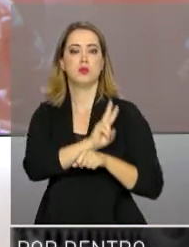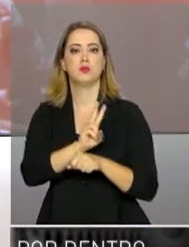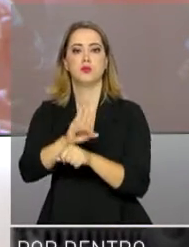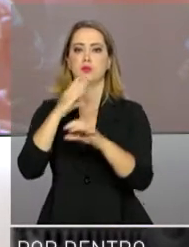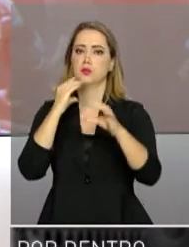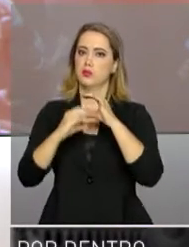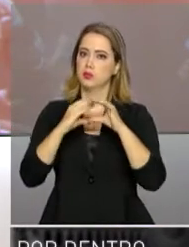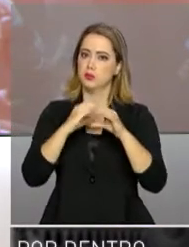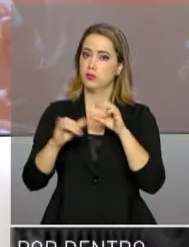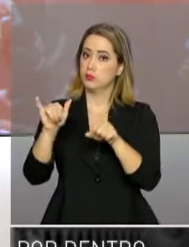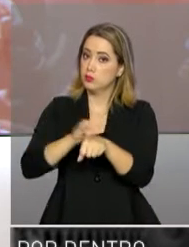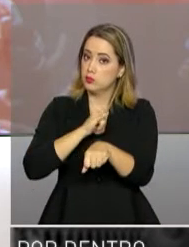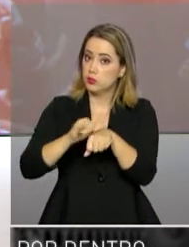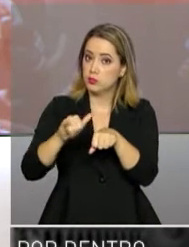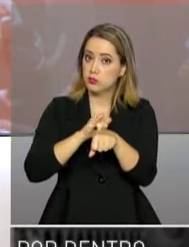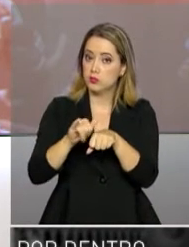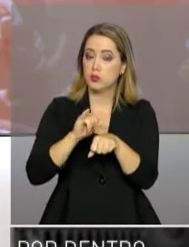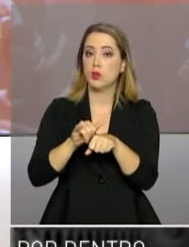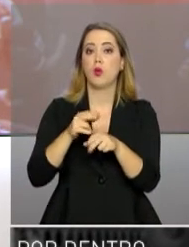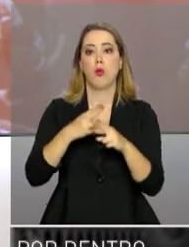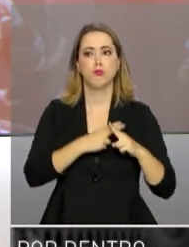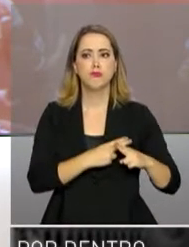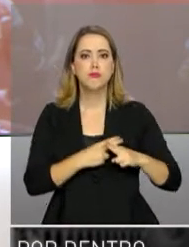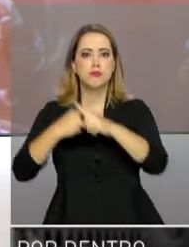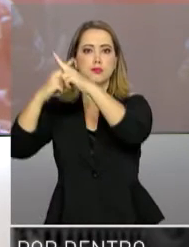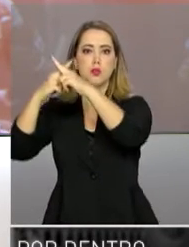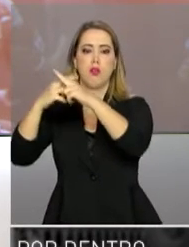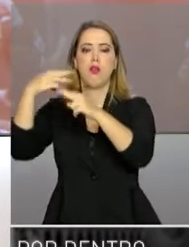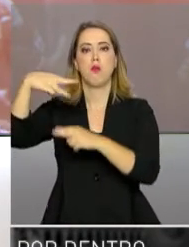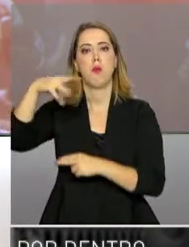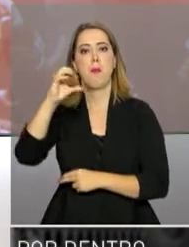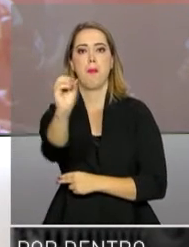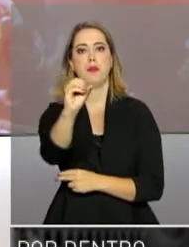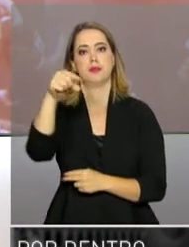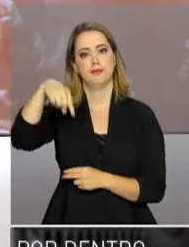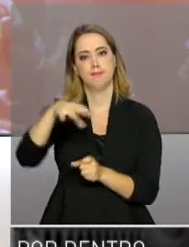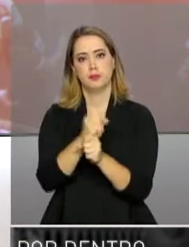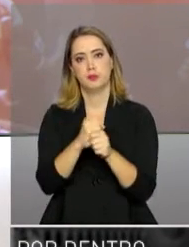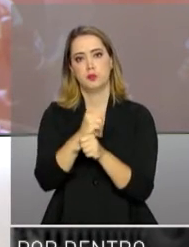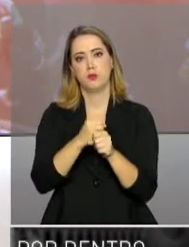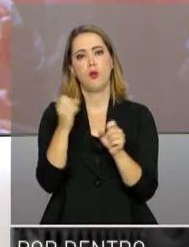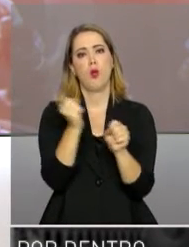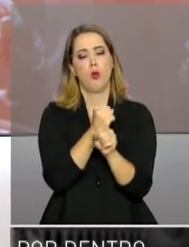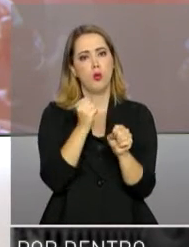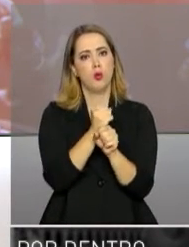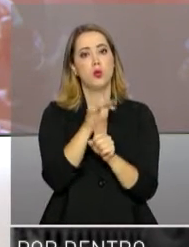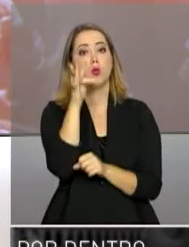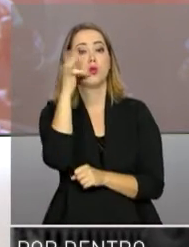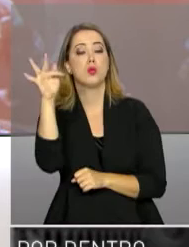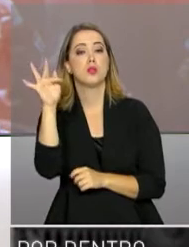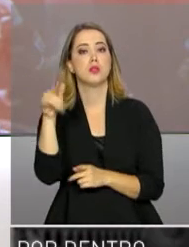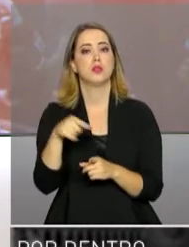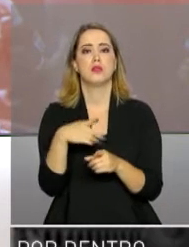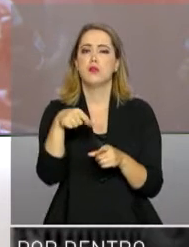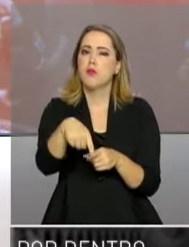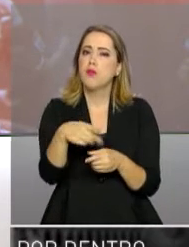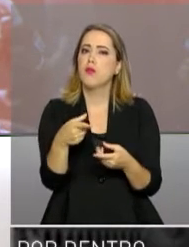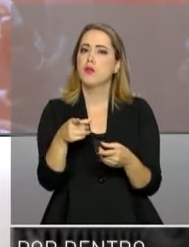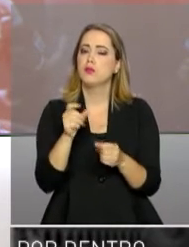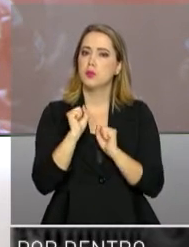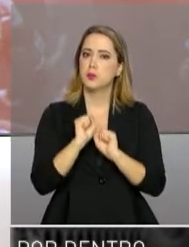defesa e comunicações estratégicas deve ser lançado em março deste ano. Construído na França, o equipamento vai